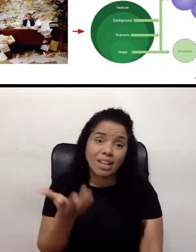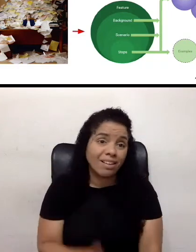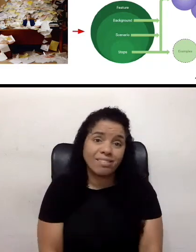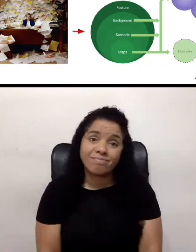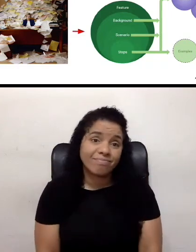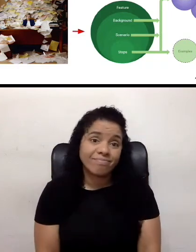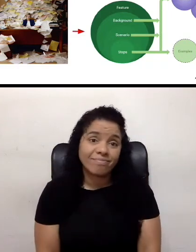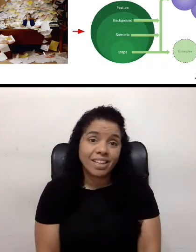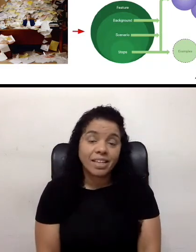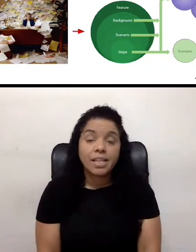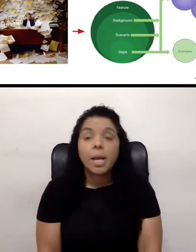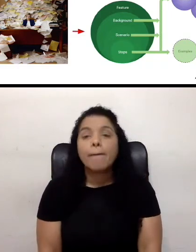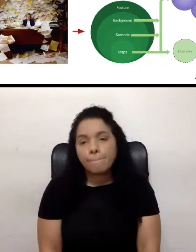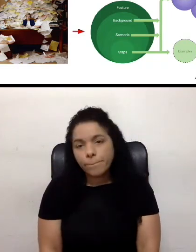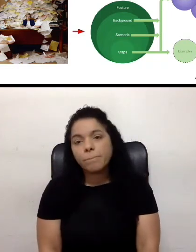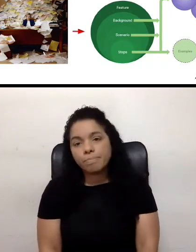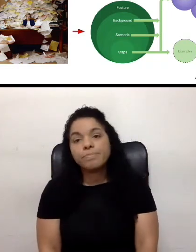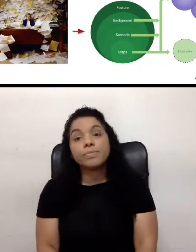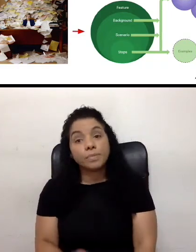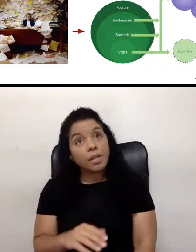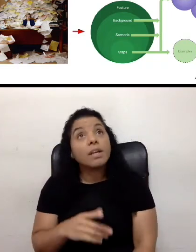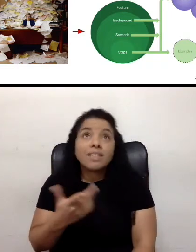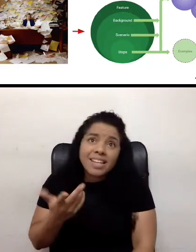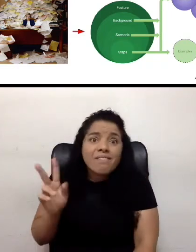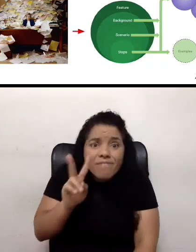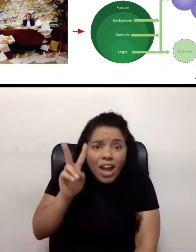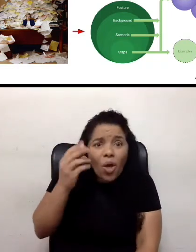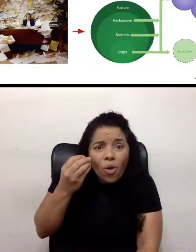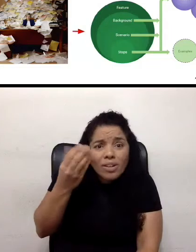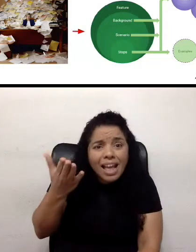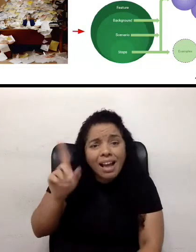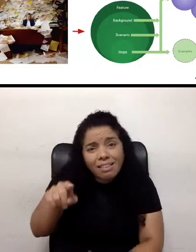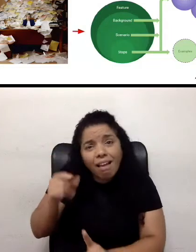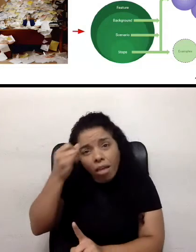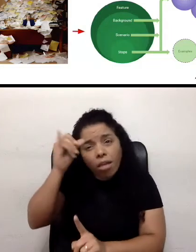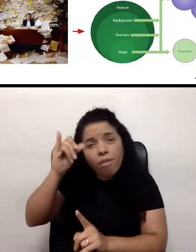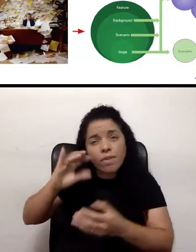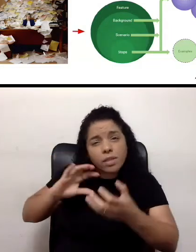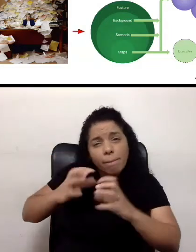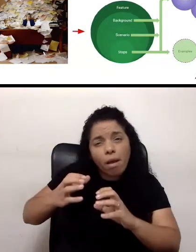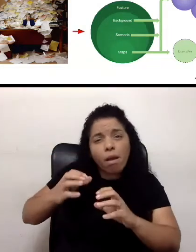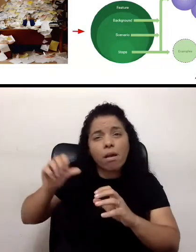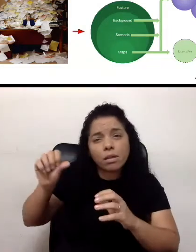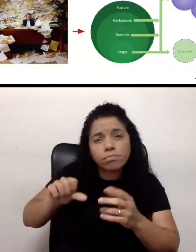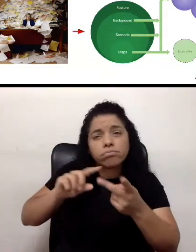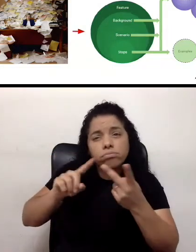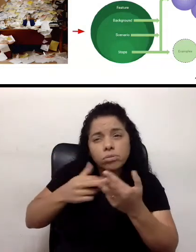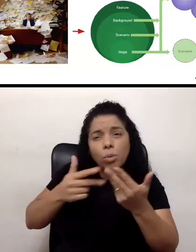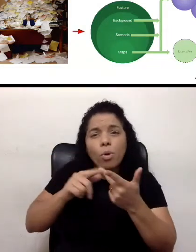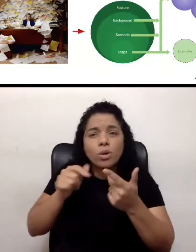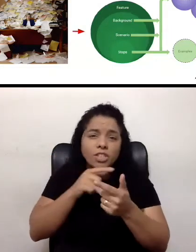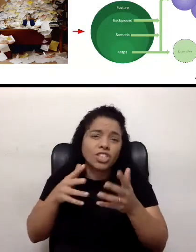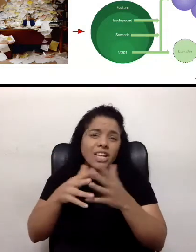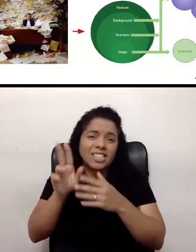né? Ou até traz valor porque você impede algum bug crítico, você impede alguns bugs de chegarem no